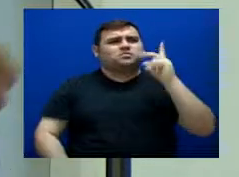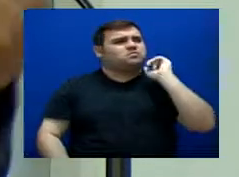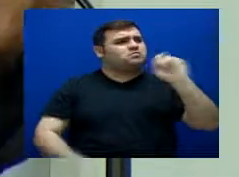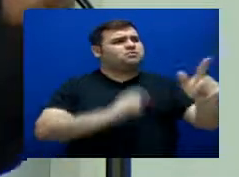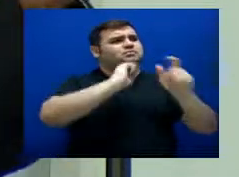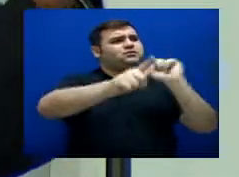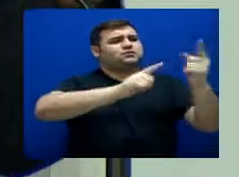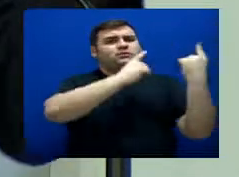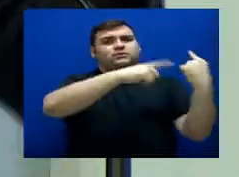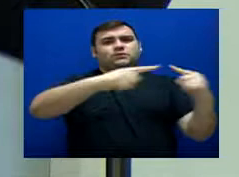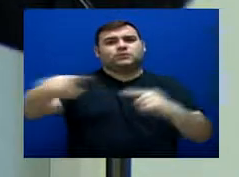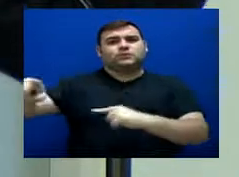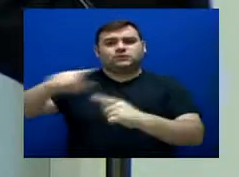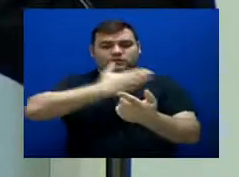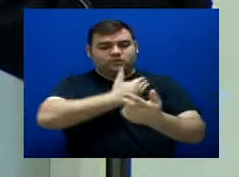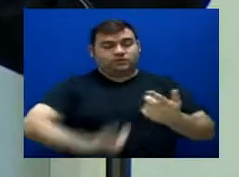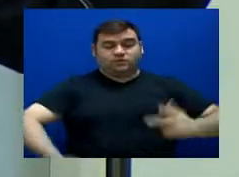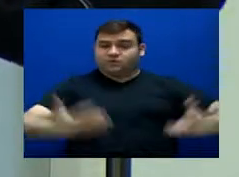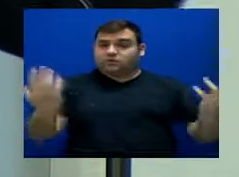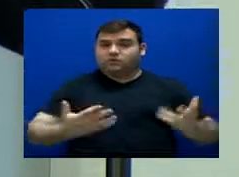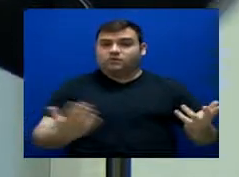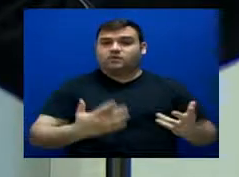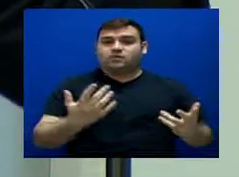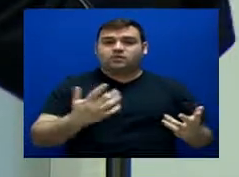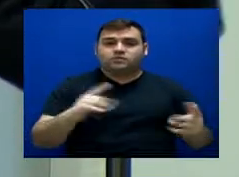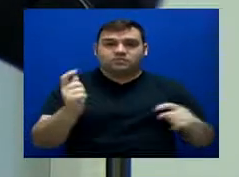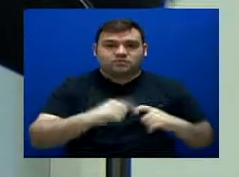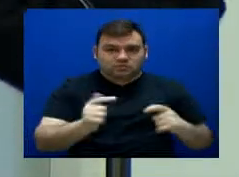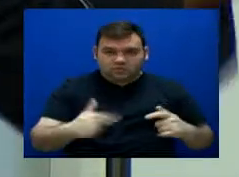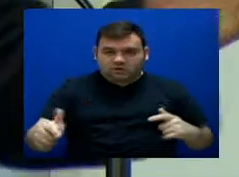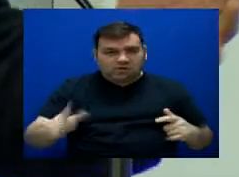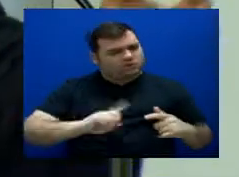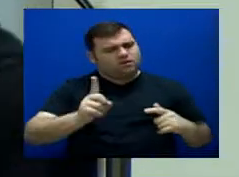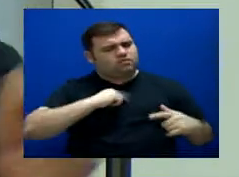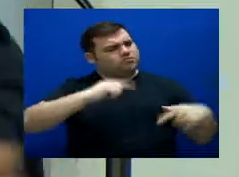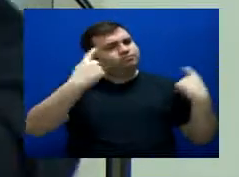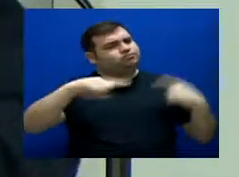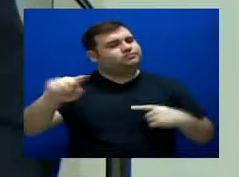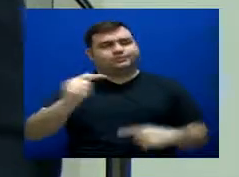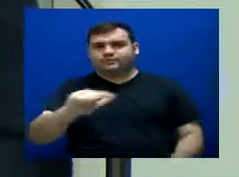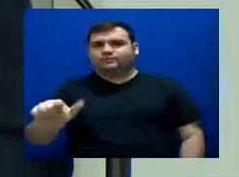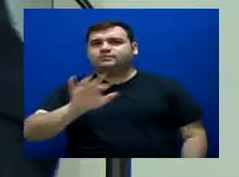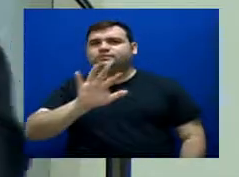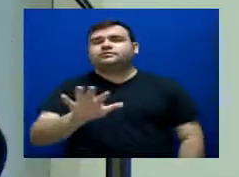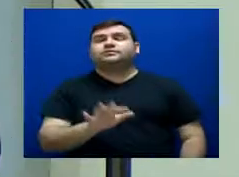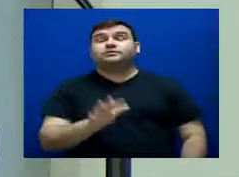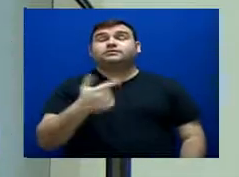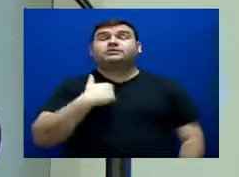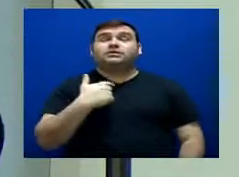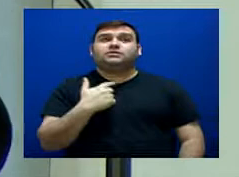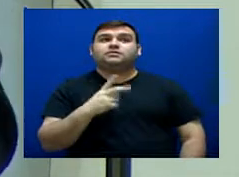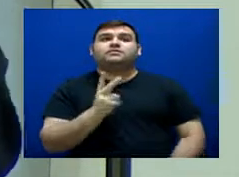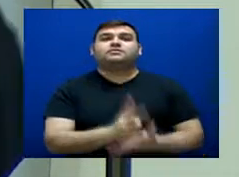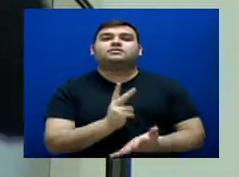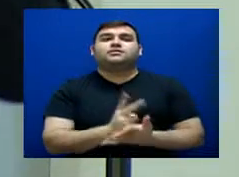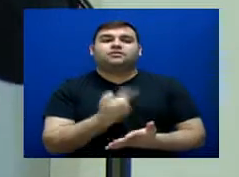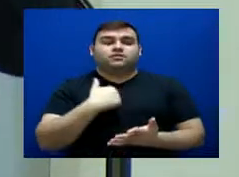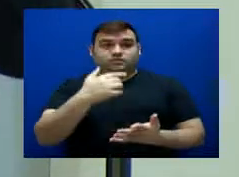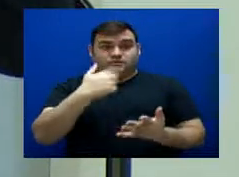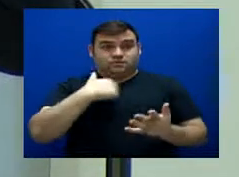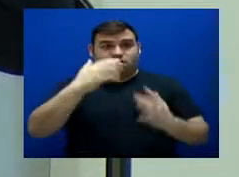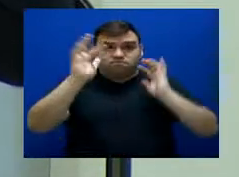critico o governo que não pôs médico, eu não critico dessa forma, mas eu, na